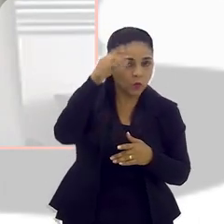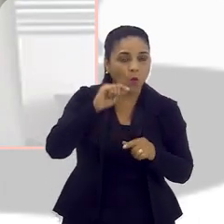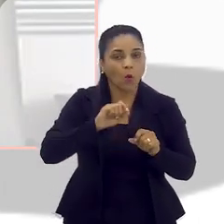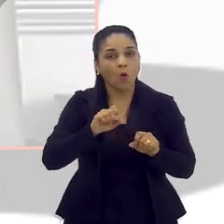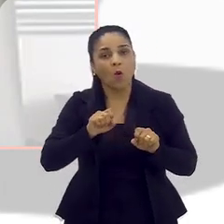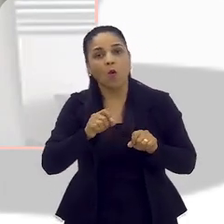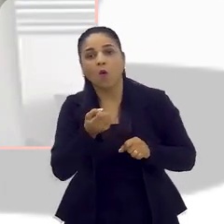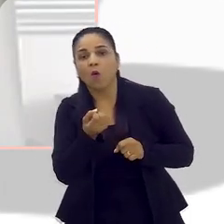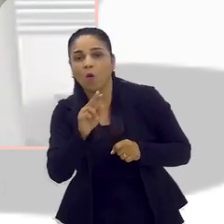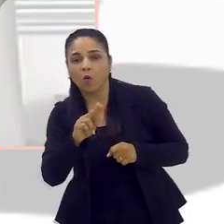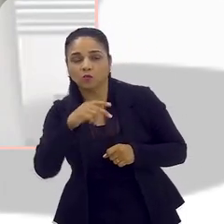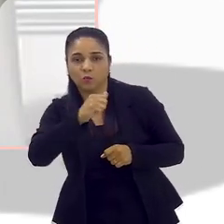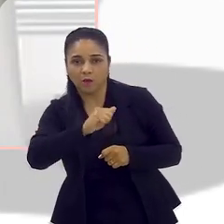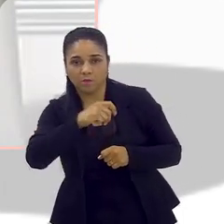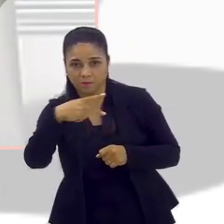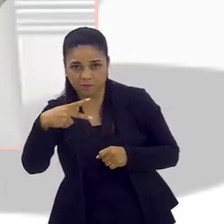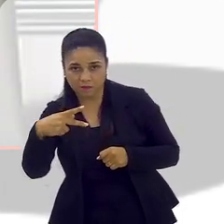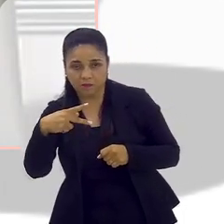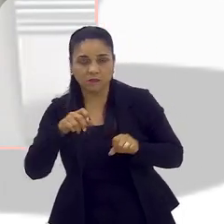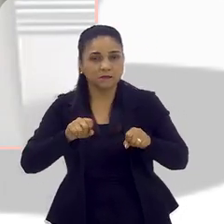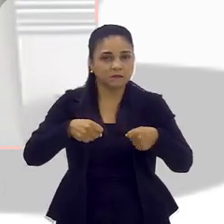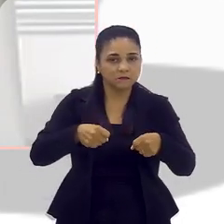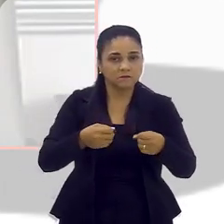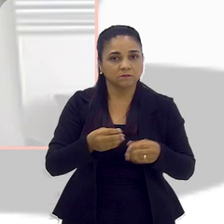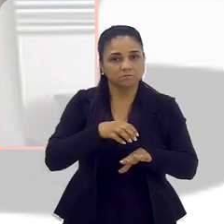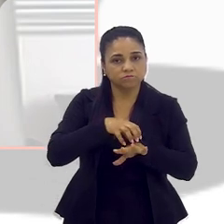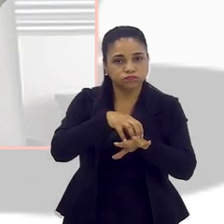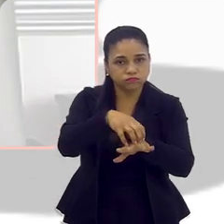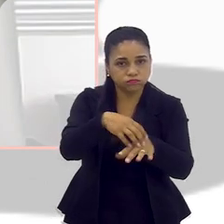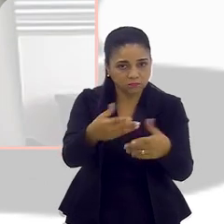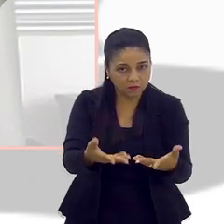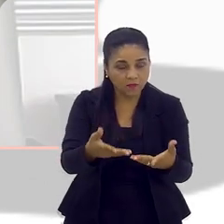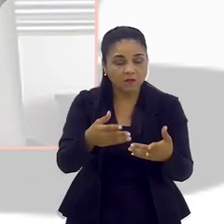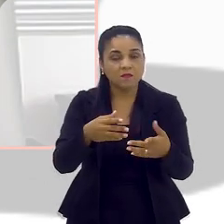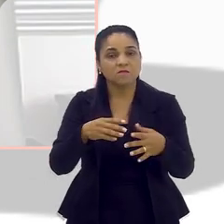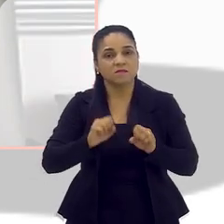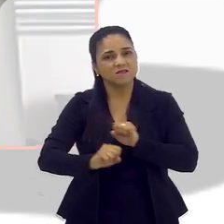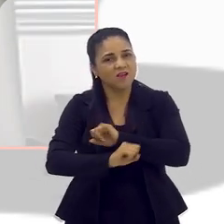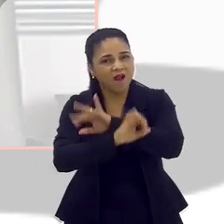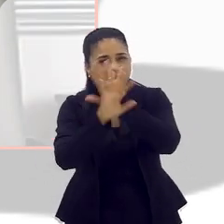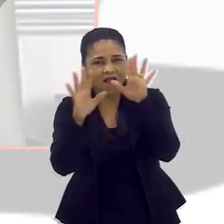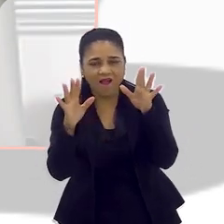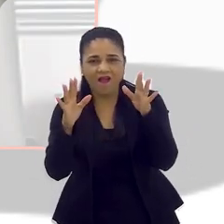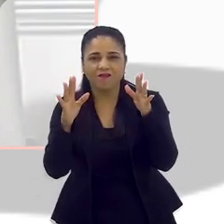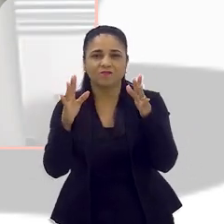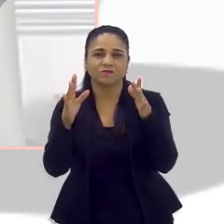do consumidor. Então, acho que é um espaço legal para a gente deixar mais claro essa questão, né, e